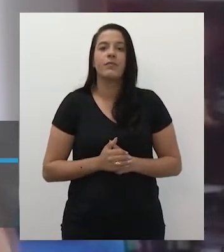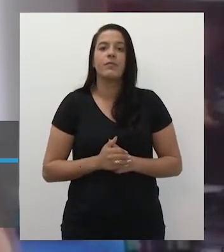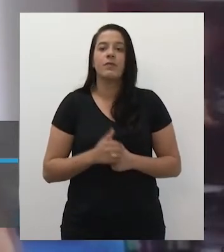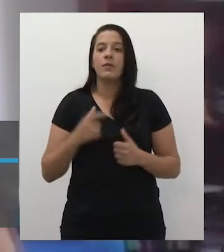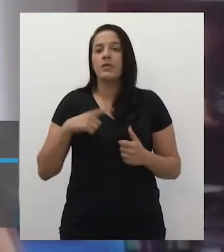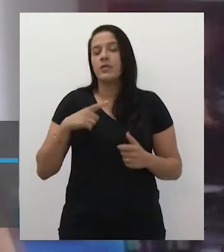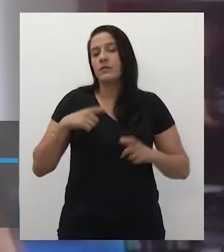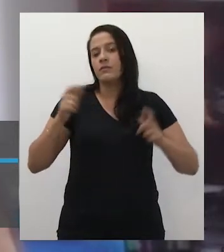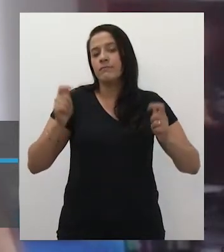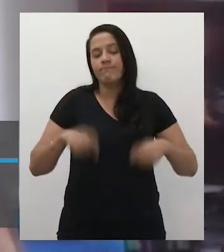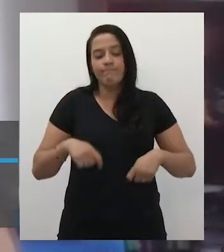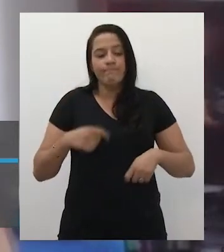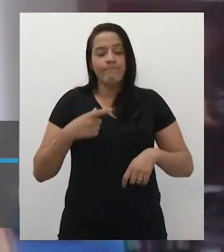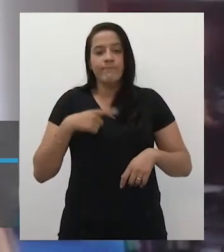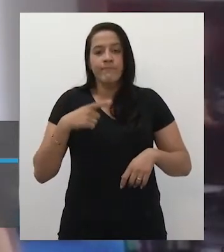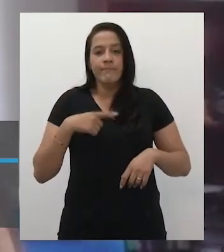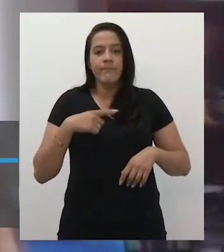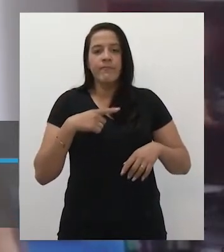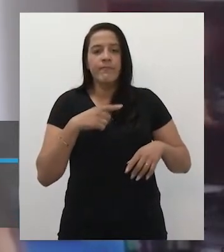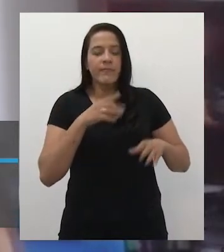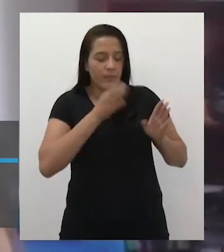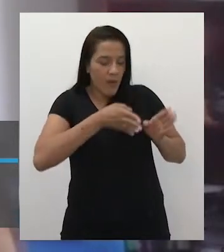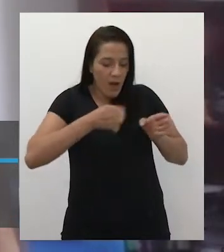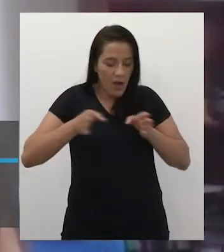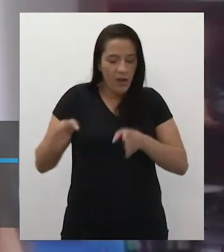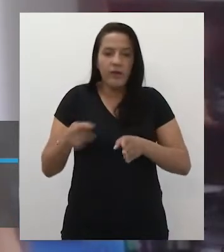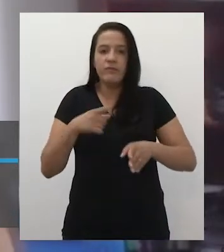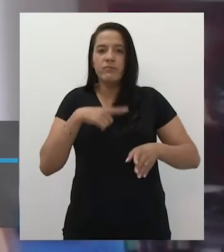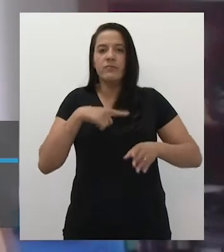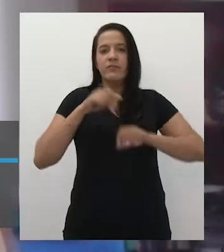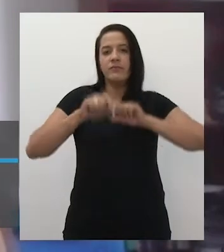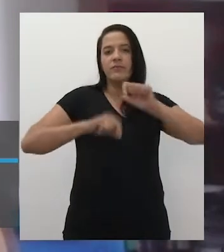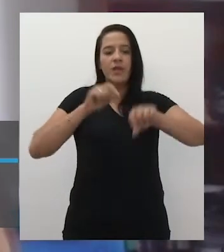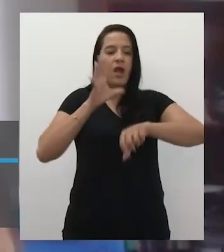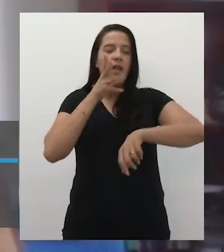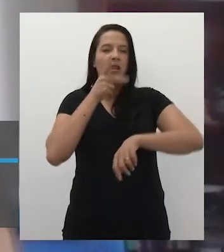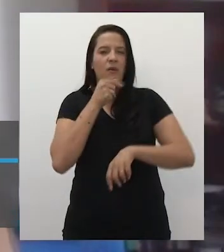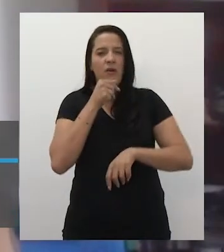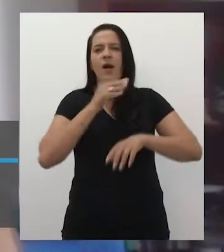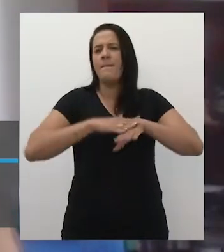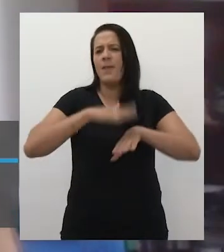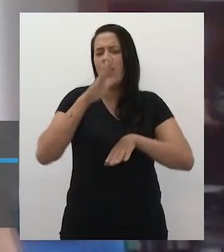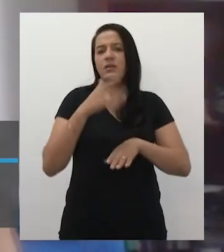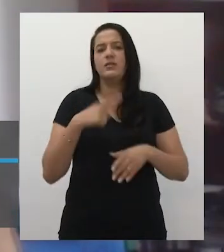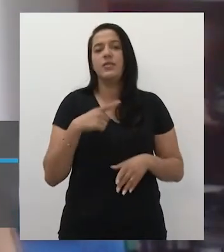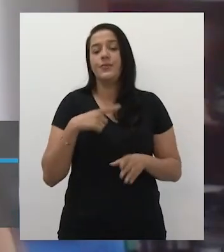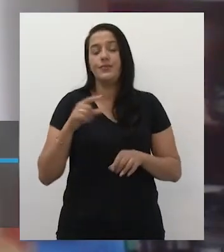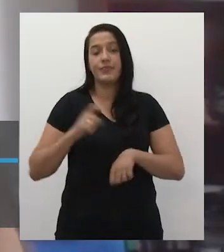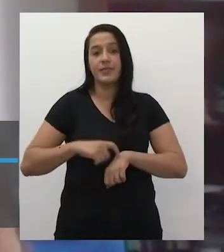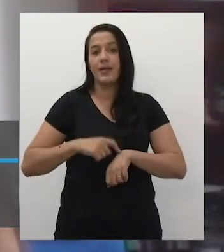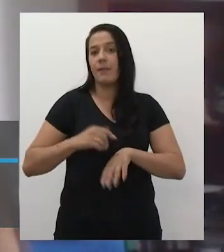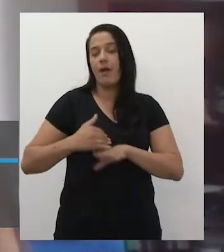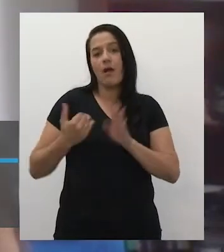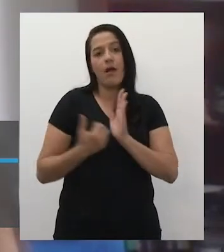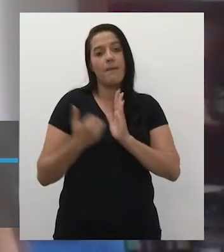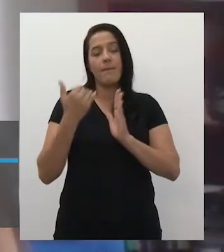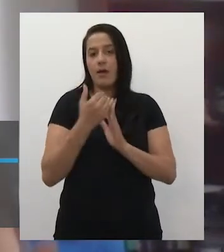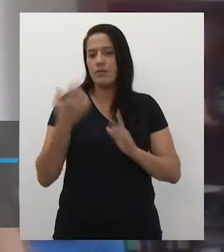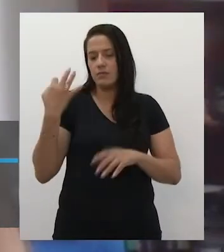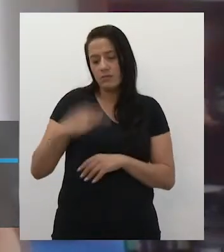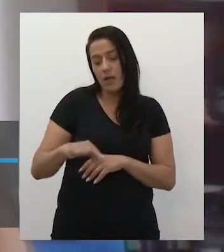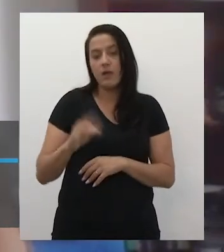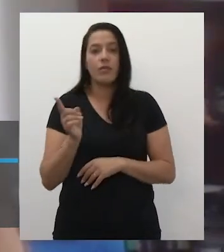em 1 hora, mas eu deixei na minha agenda 1 hora e meia para fazer, porque eu justamente estou prevendo o imprevisto,